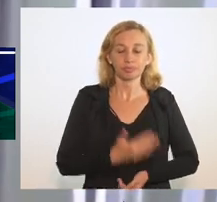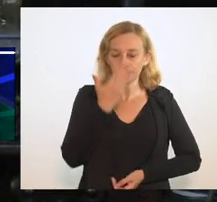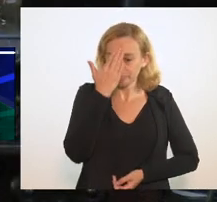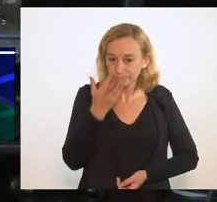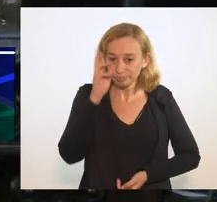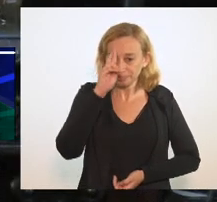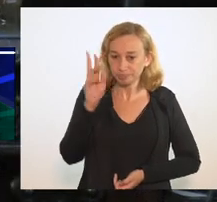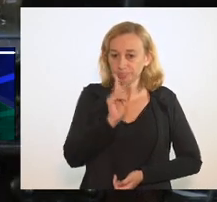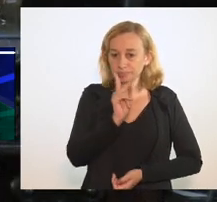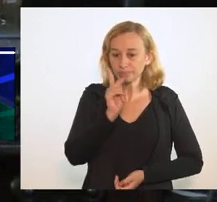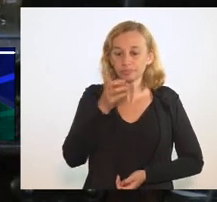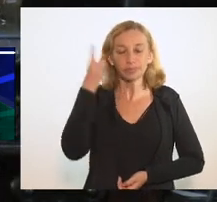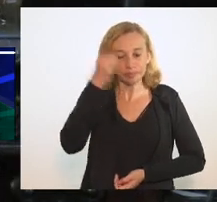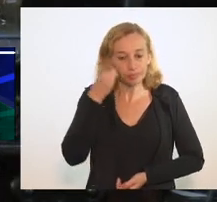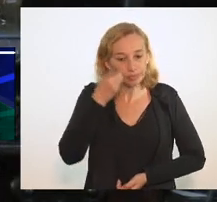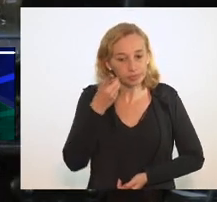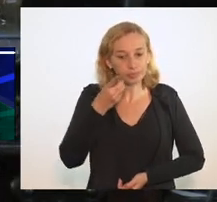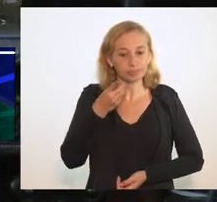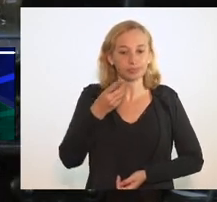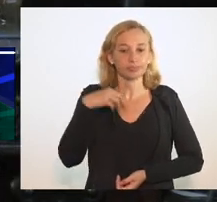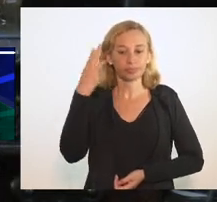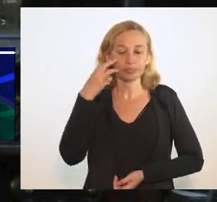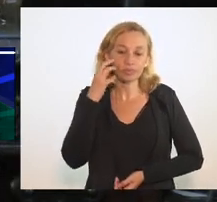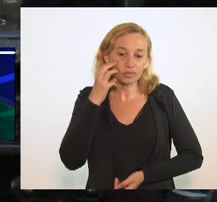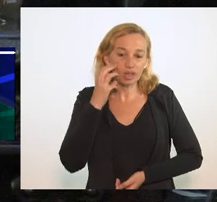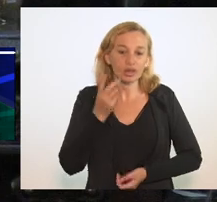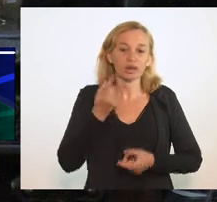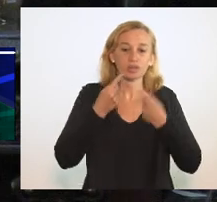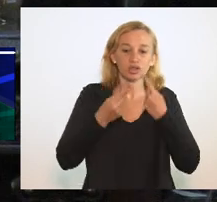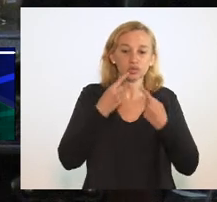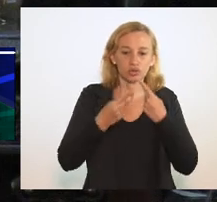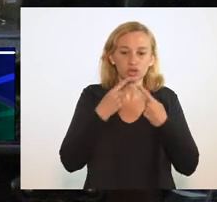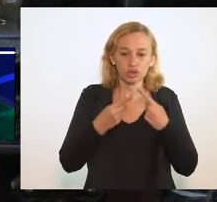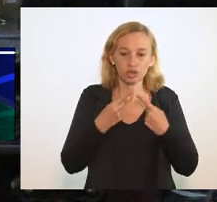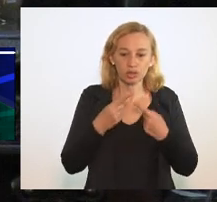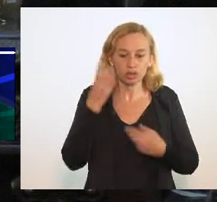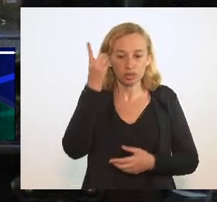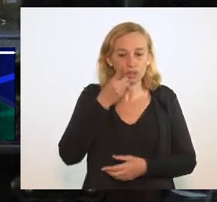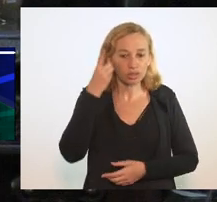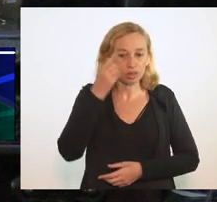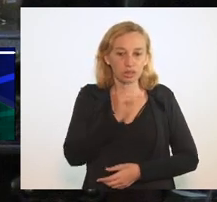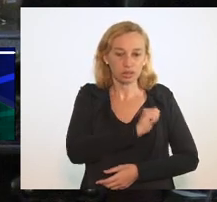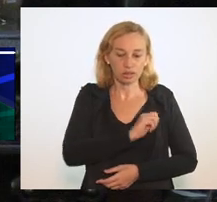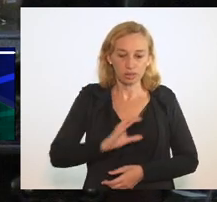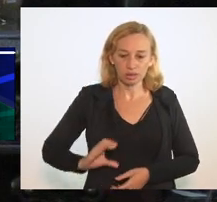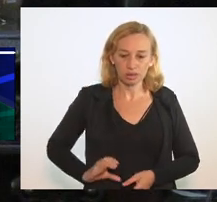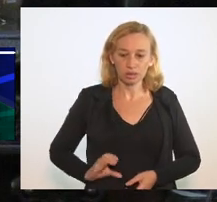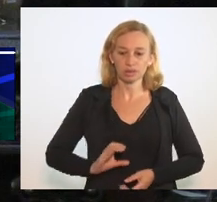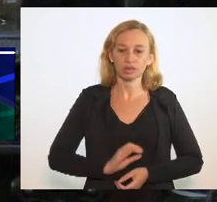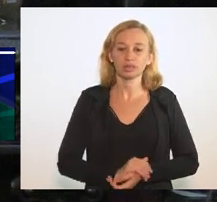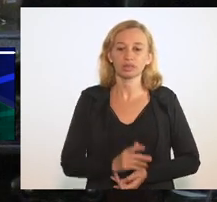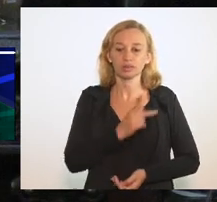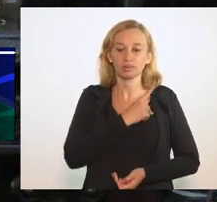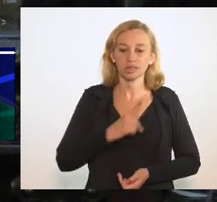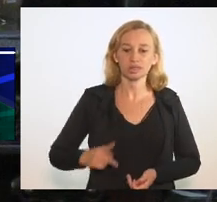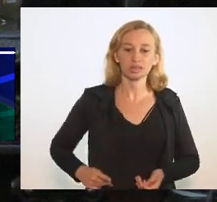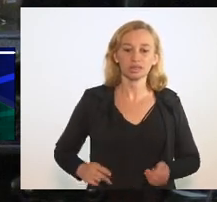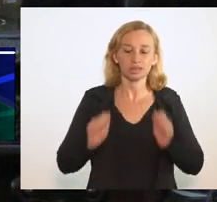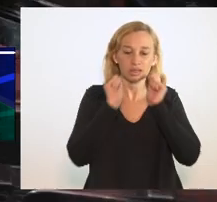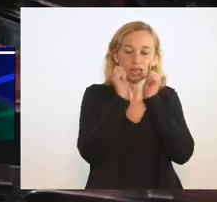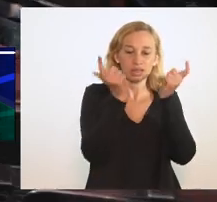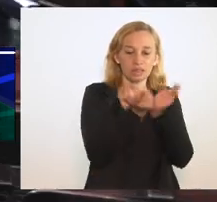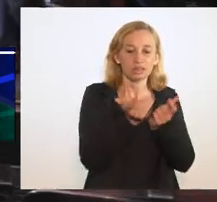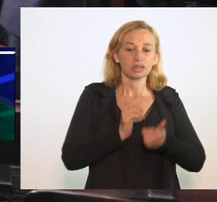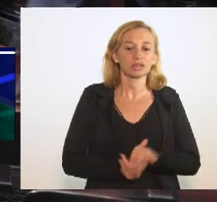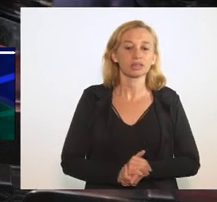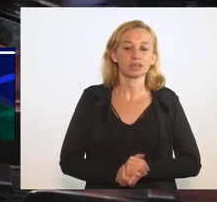Obrigado, deputado Valdec. Para discutir, o deputado André Siciliano, presidente da Assembleia Legislativa.